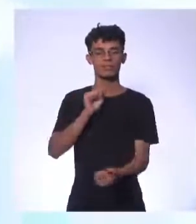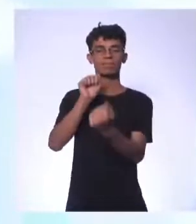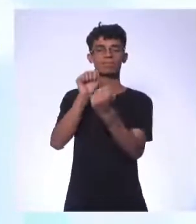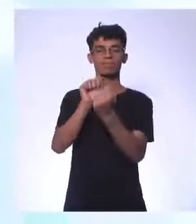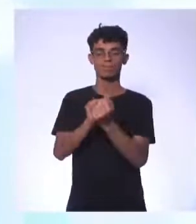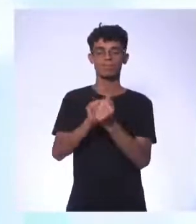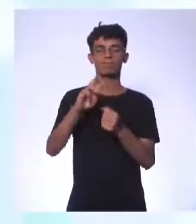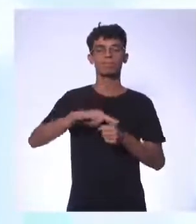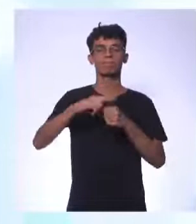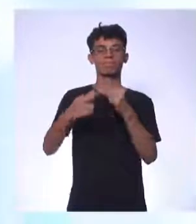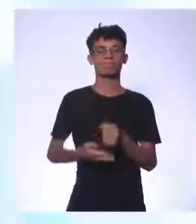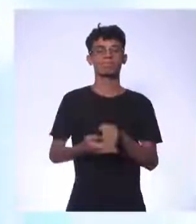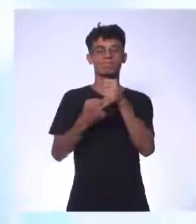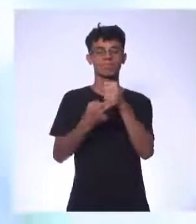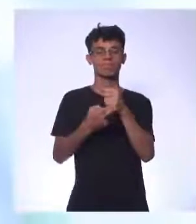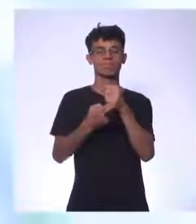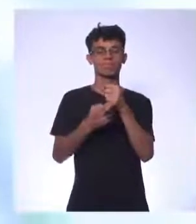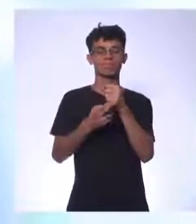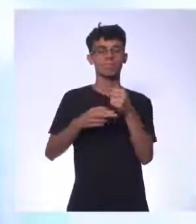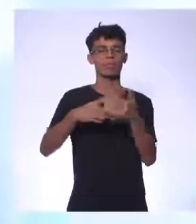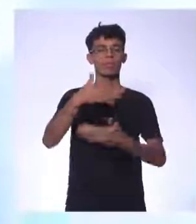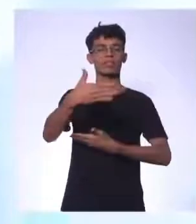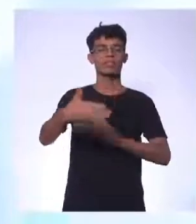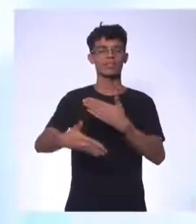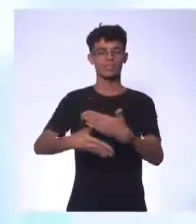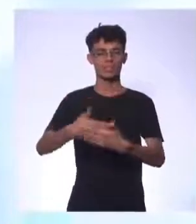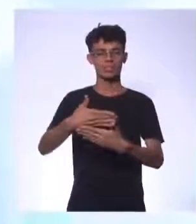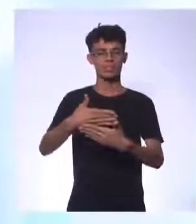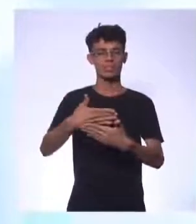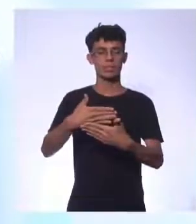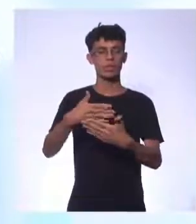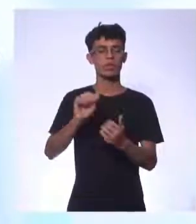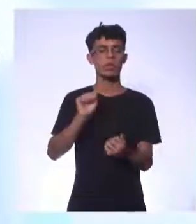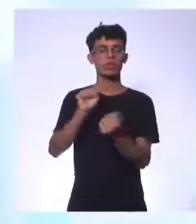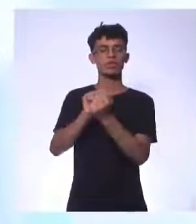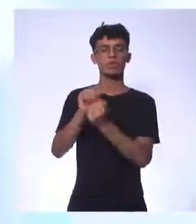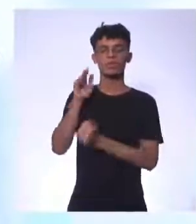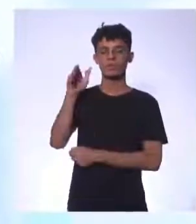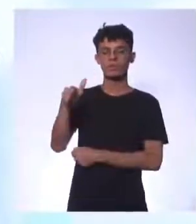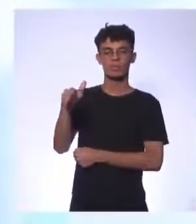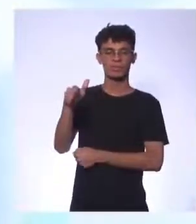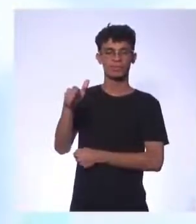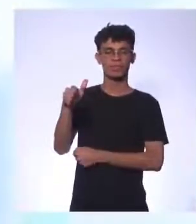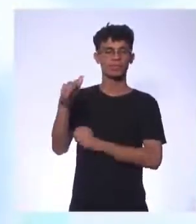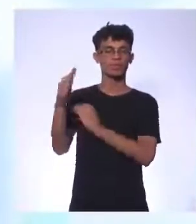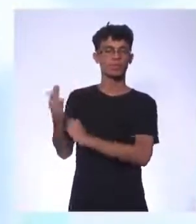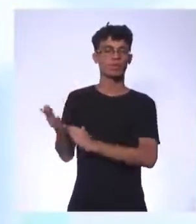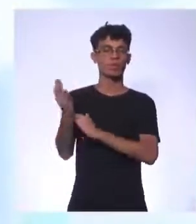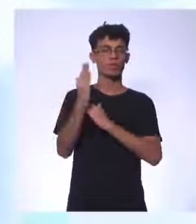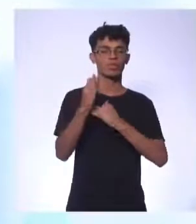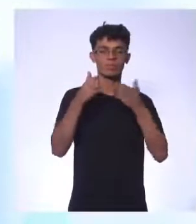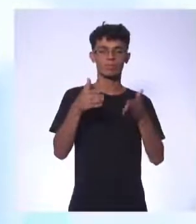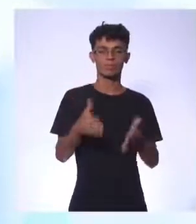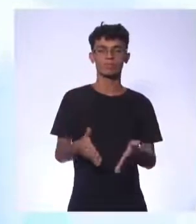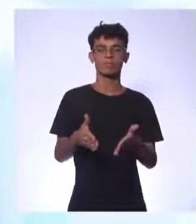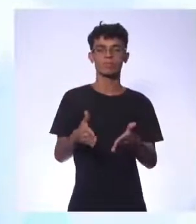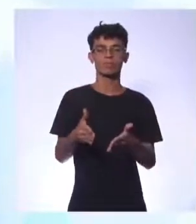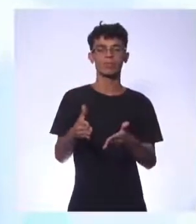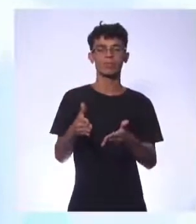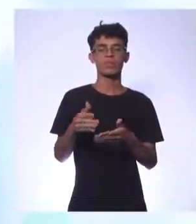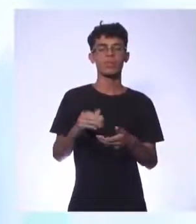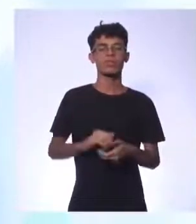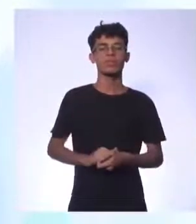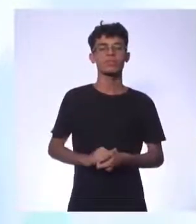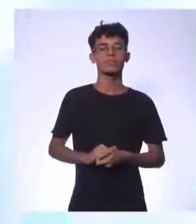de recuperação. Para interagir conosco aqui na nossa aula, participar e contribuir com a aula de hoje, a gente conta